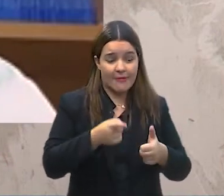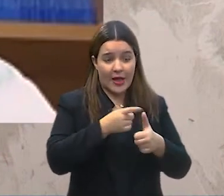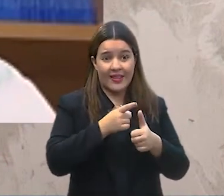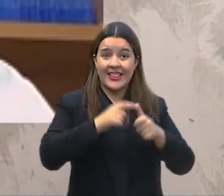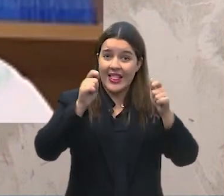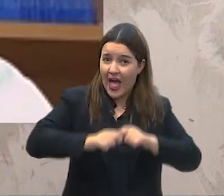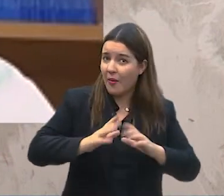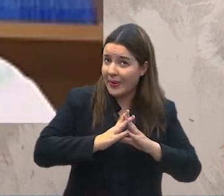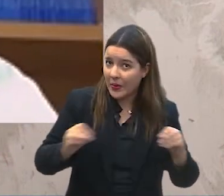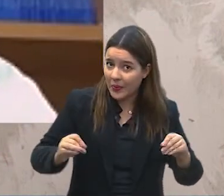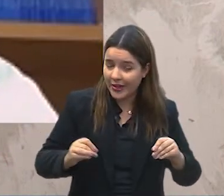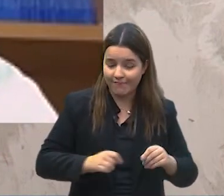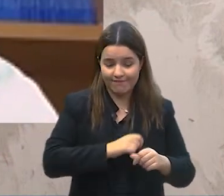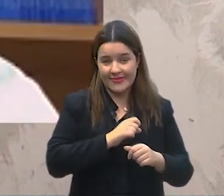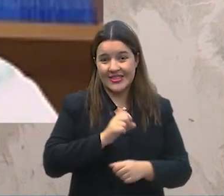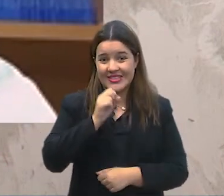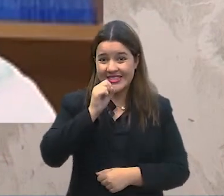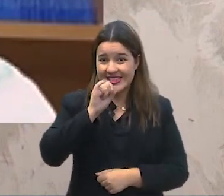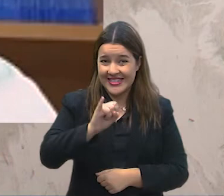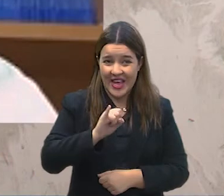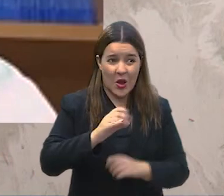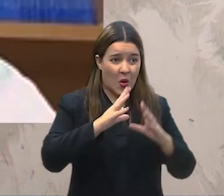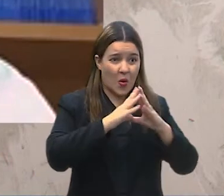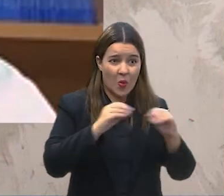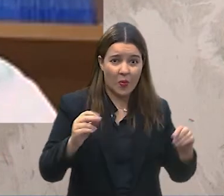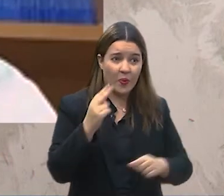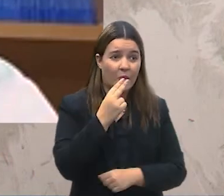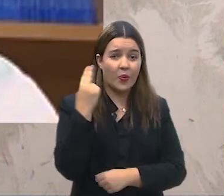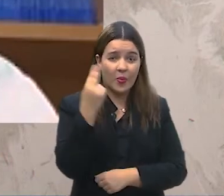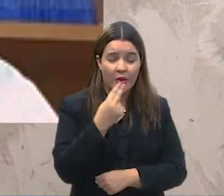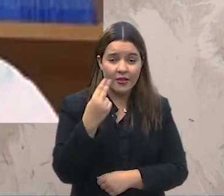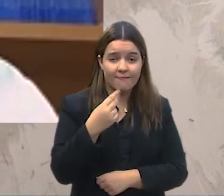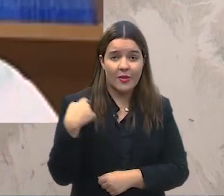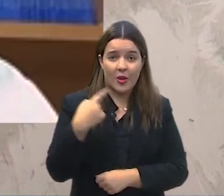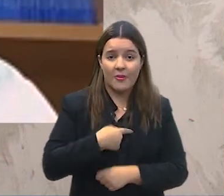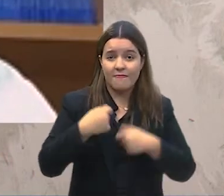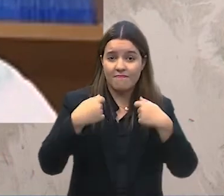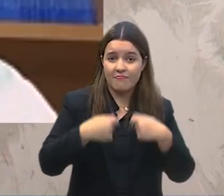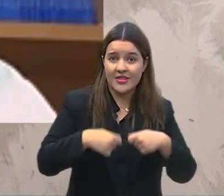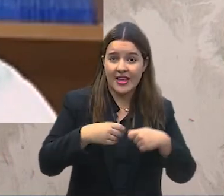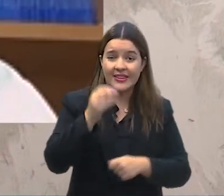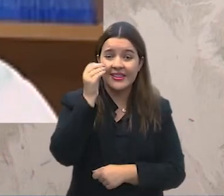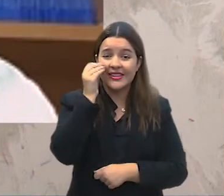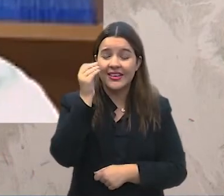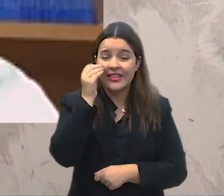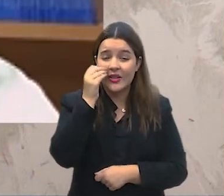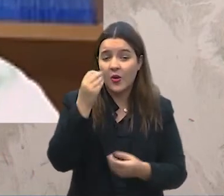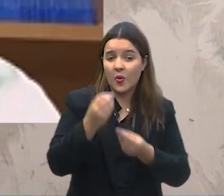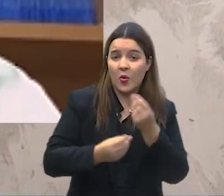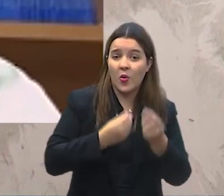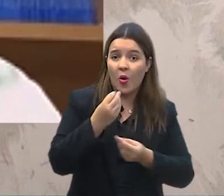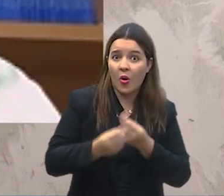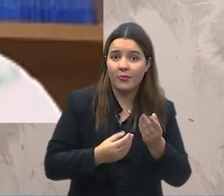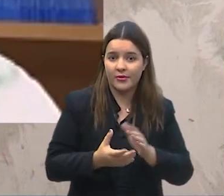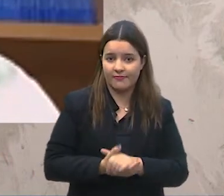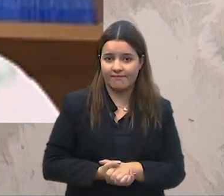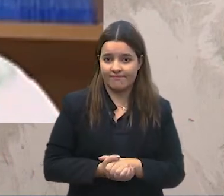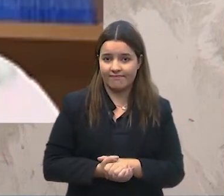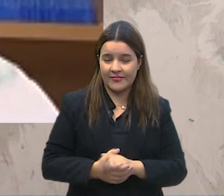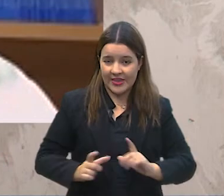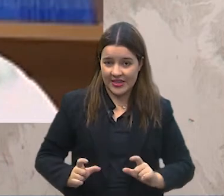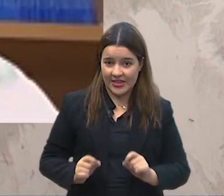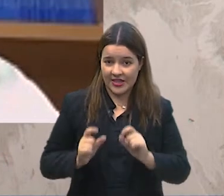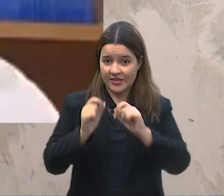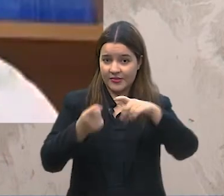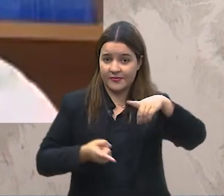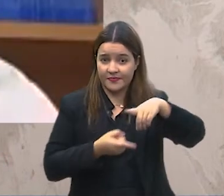isso é possível. Se a gente não vai causar a cura, se é preciso fazer uma intervenção, dada que no câncer de